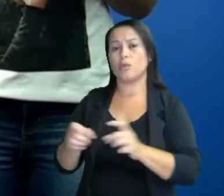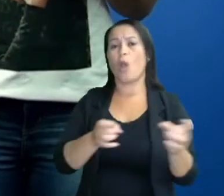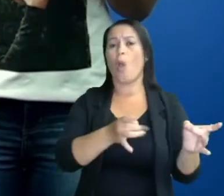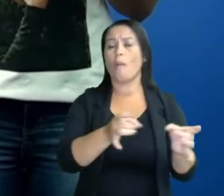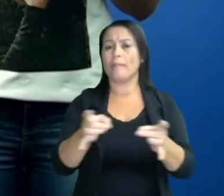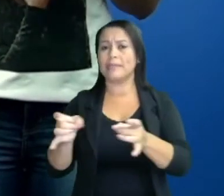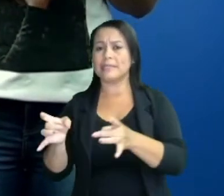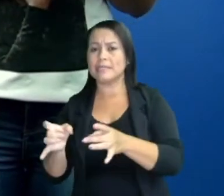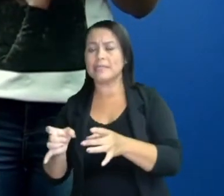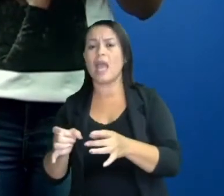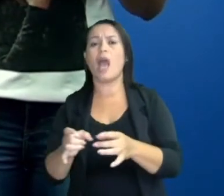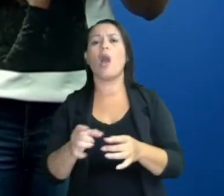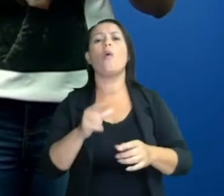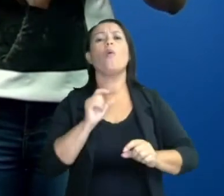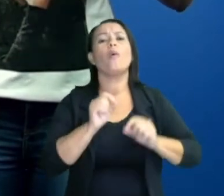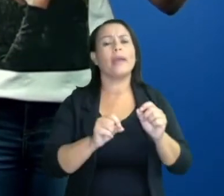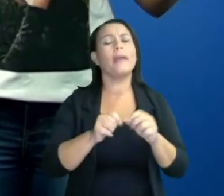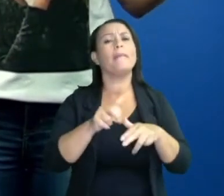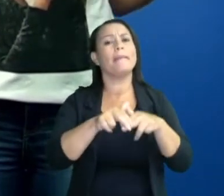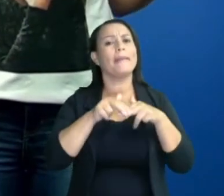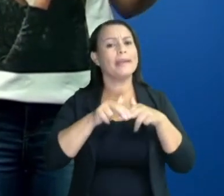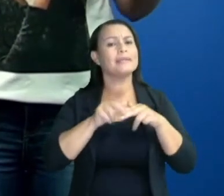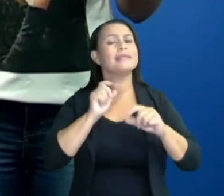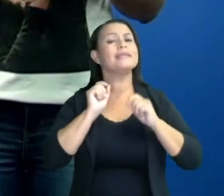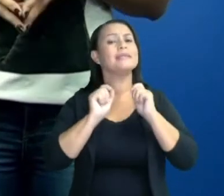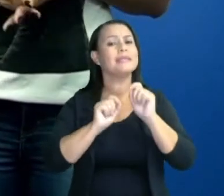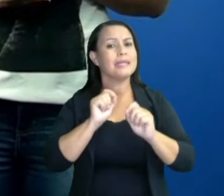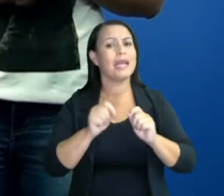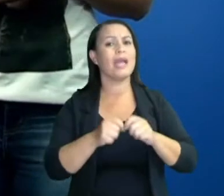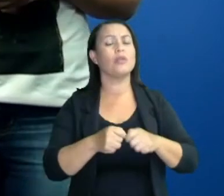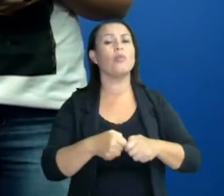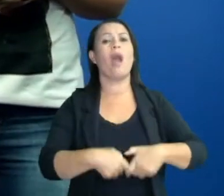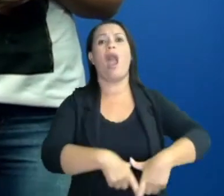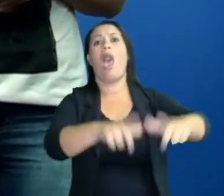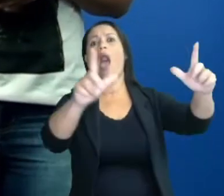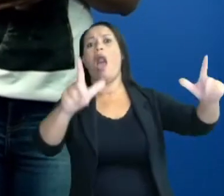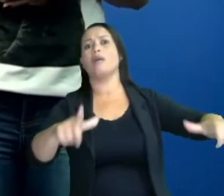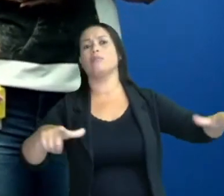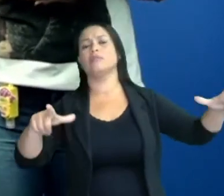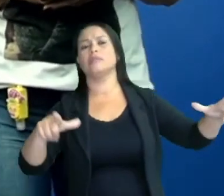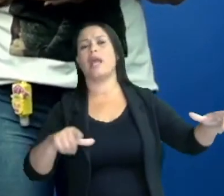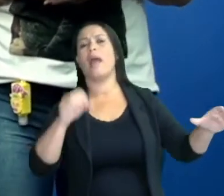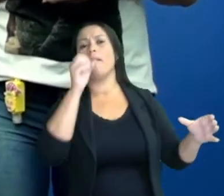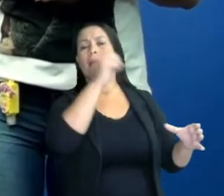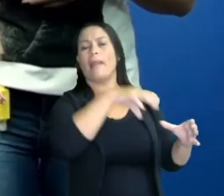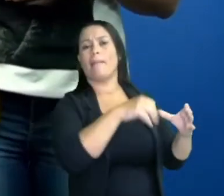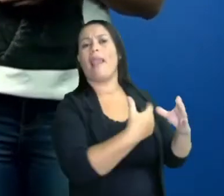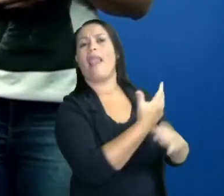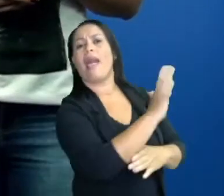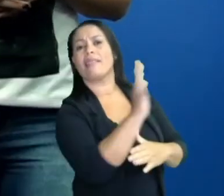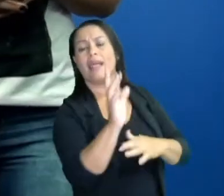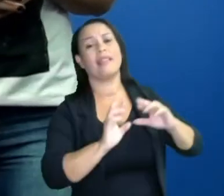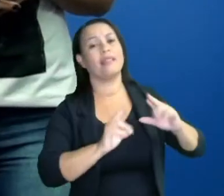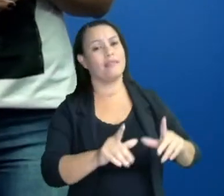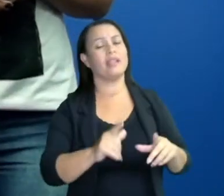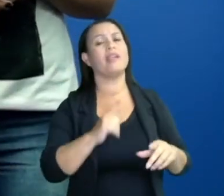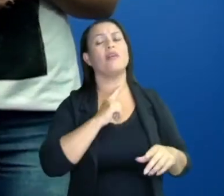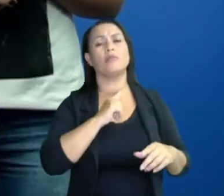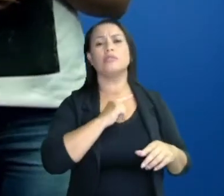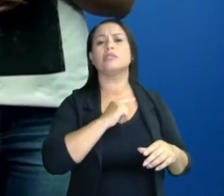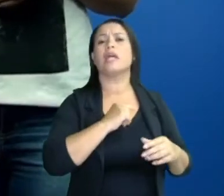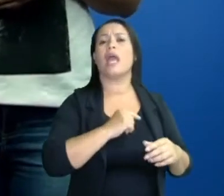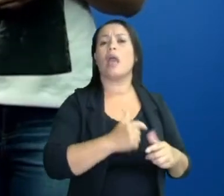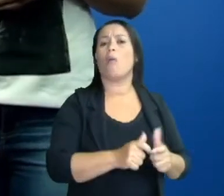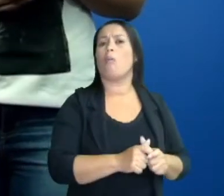externo então para isso é preciso uma grande porção de terra para se cultivar Oi e aí vamos esperar os